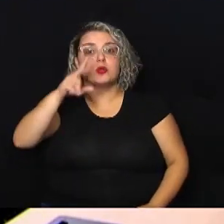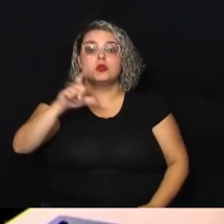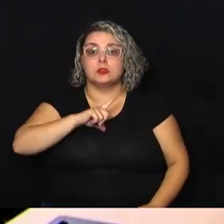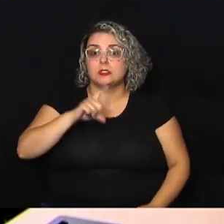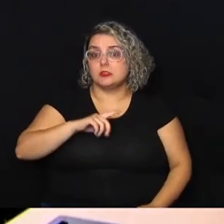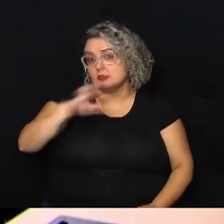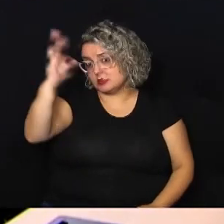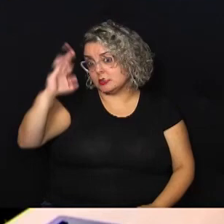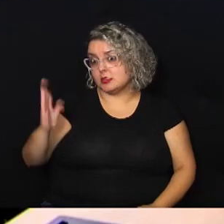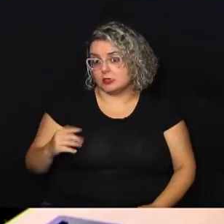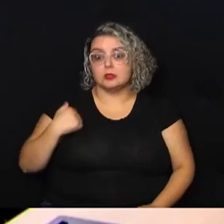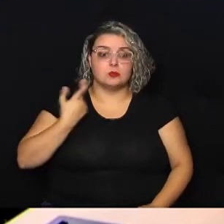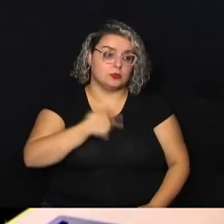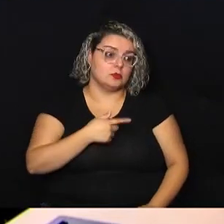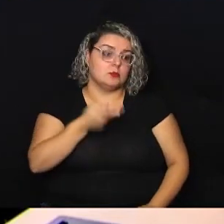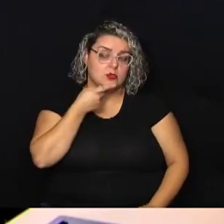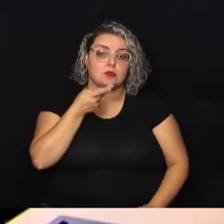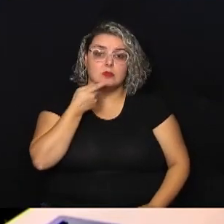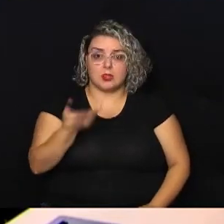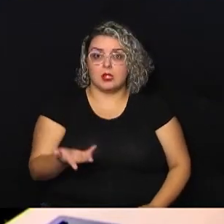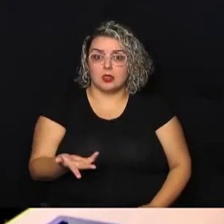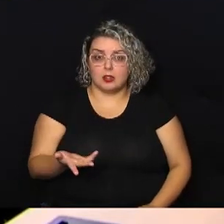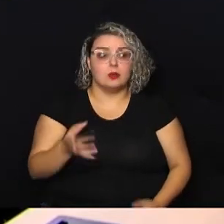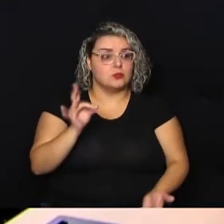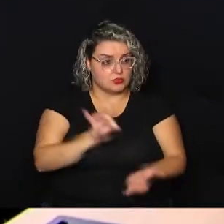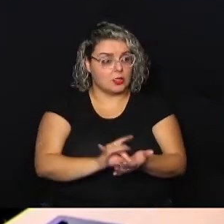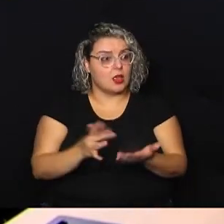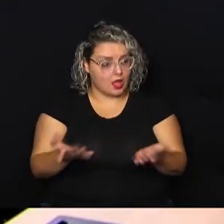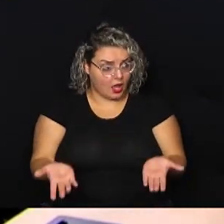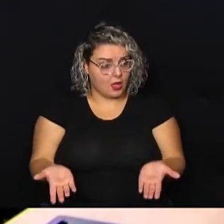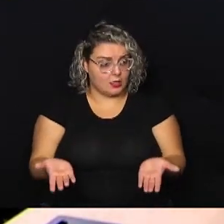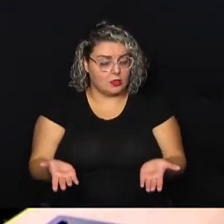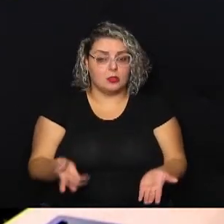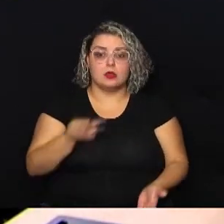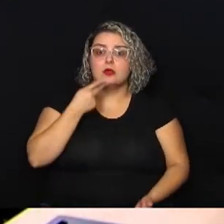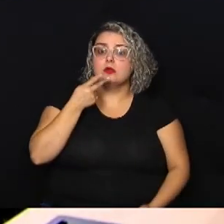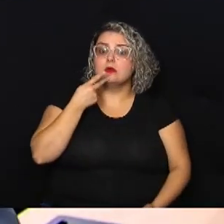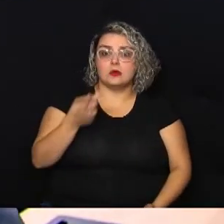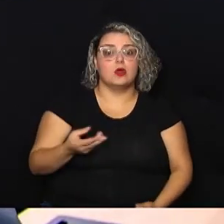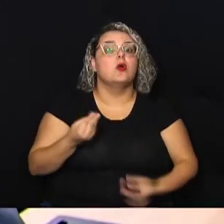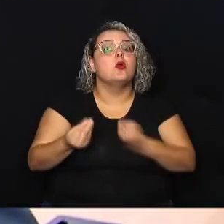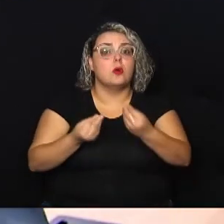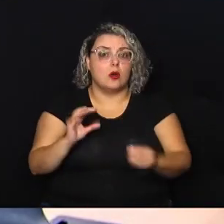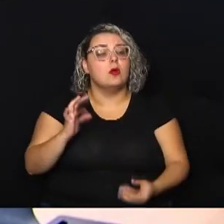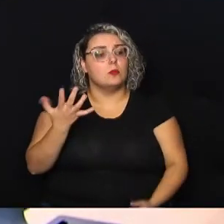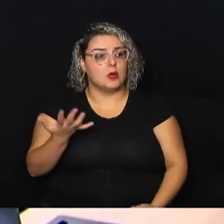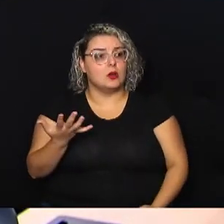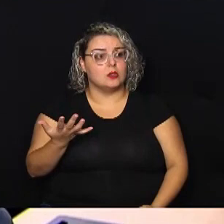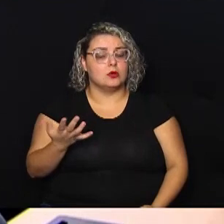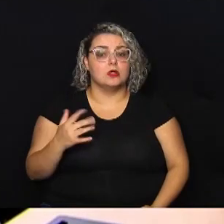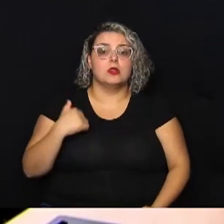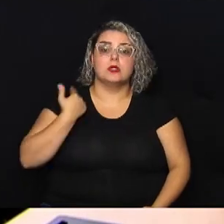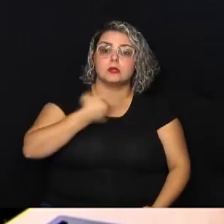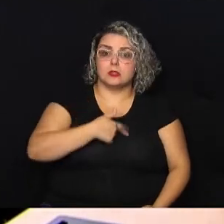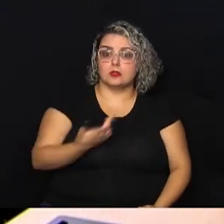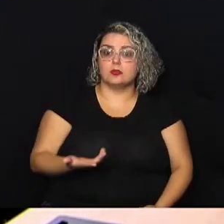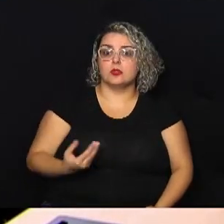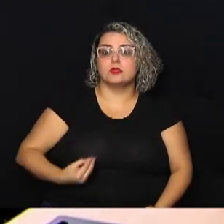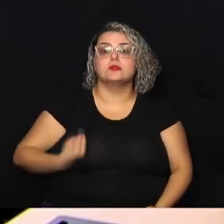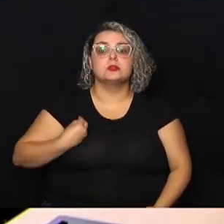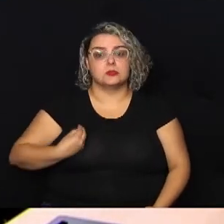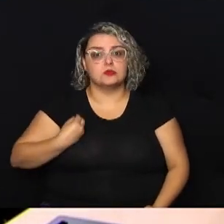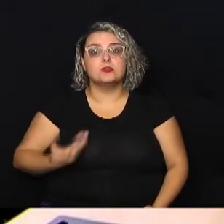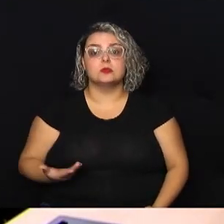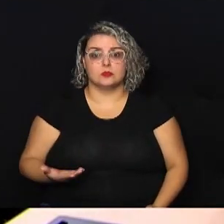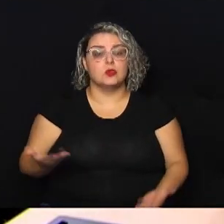Brasil. Tem que ser contada de fato como ela é, tem que ser contado como ela aconteceu. Então o que nós vivenciamos